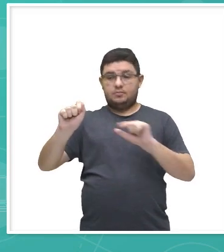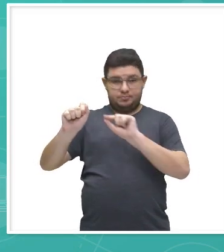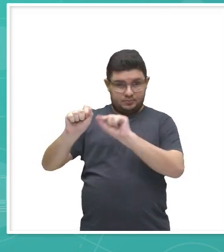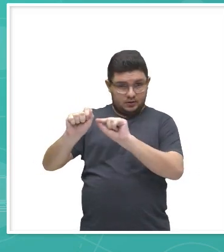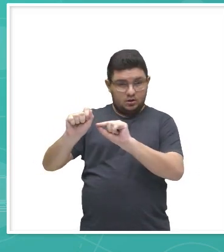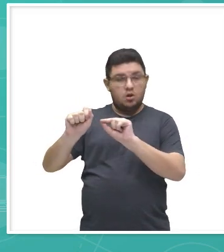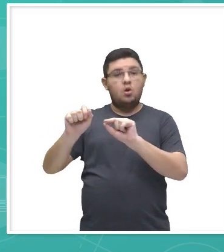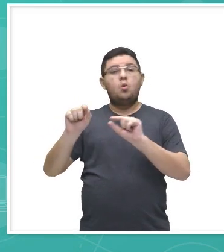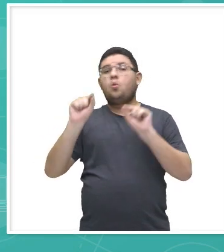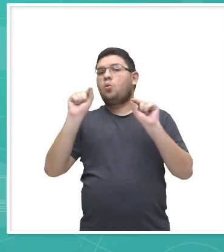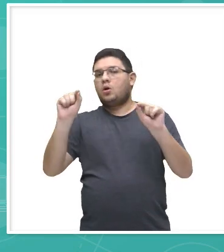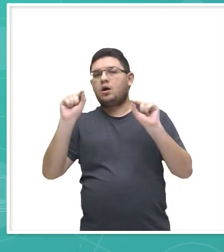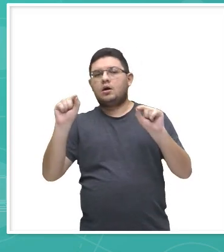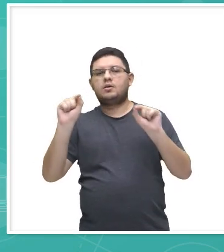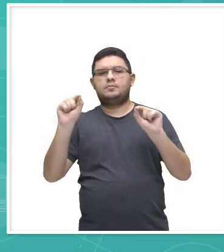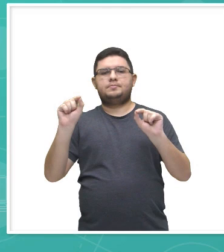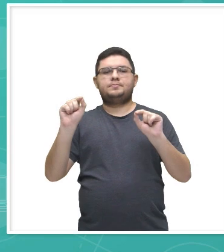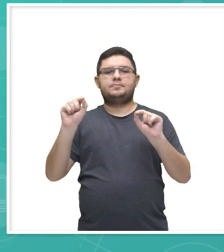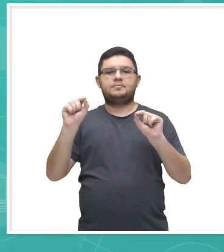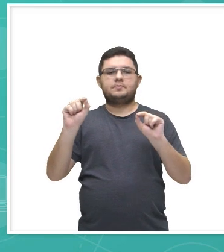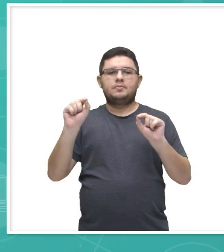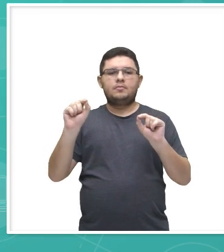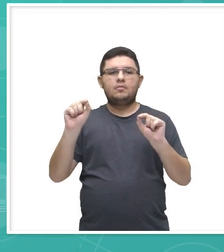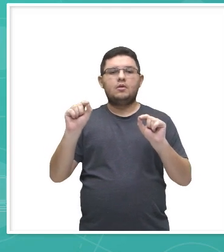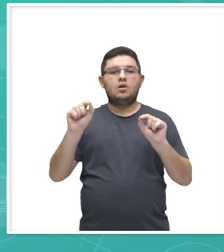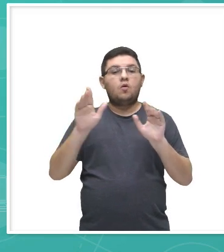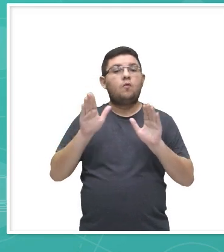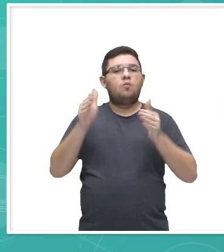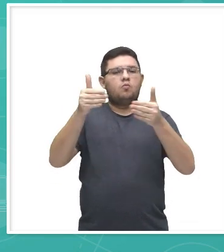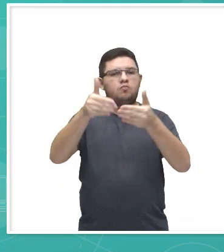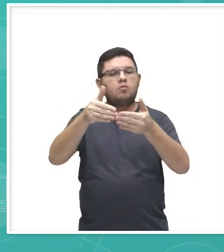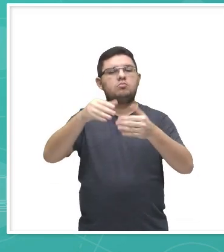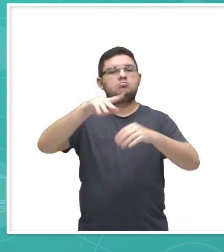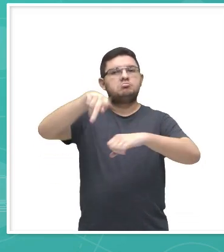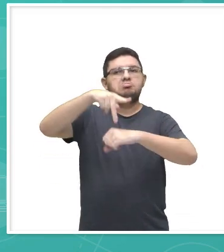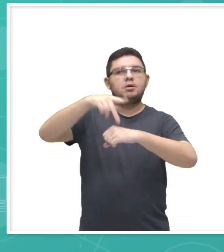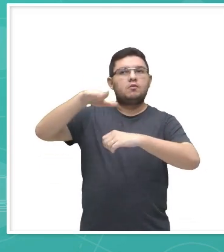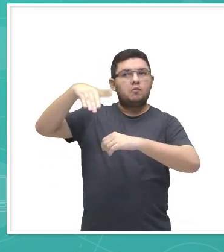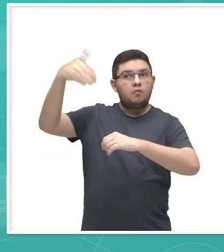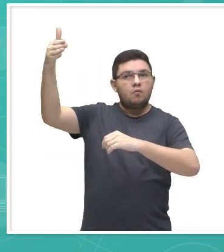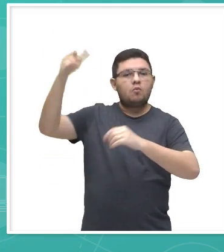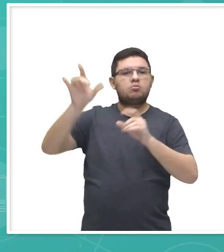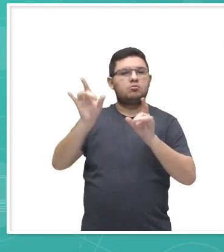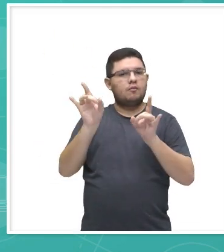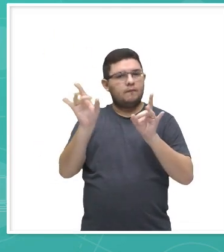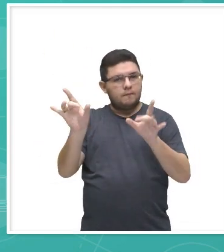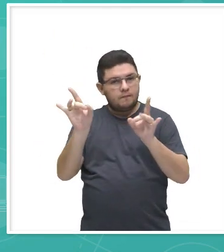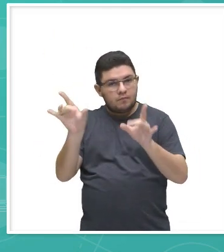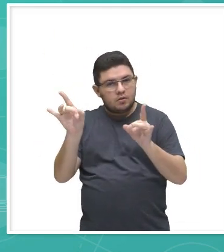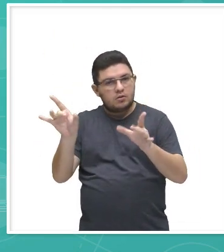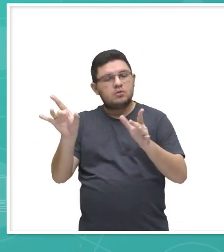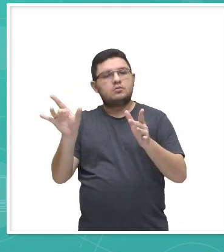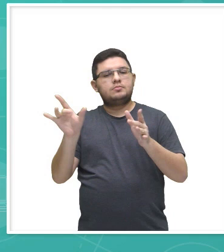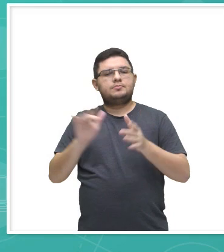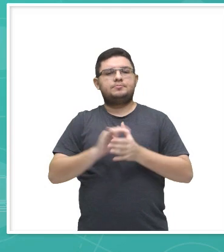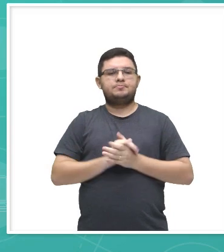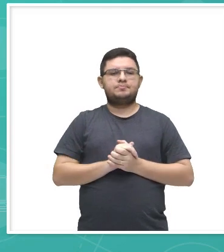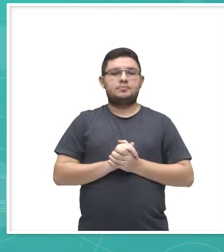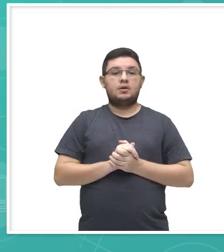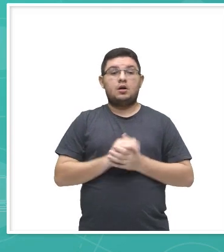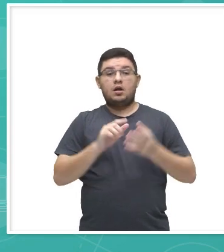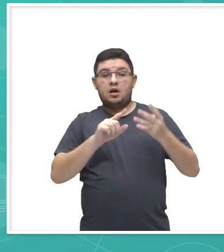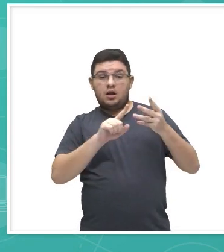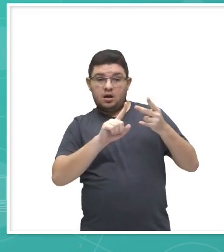moderno comercial, que já vai ser destinada para exportação, diferentemente da extensiva, né, onde a gente já tem